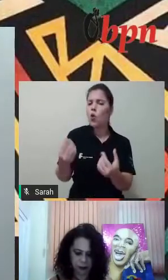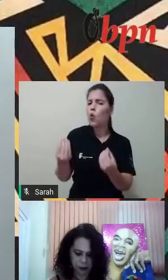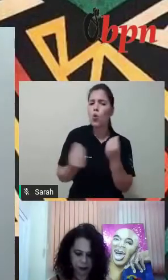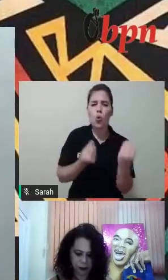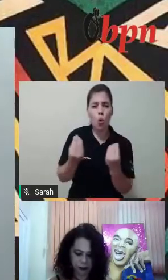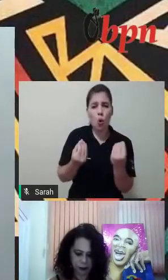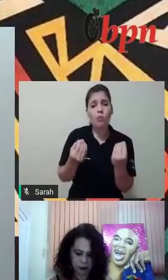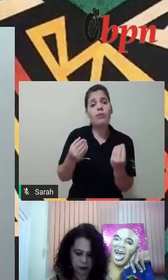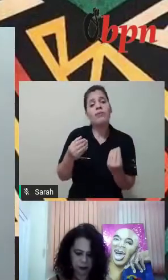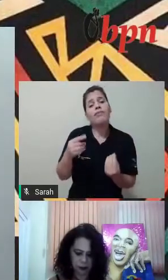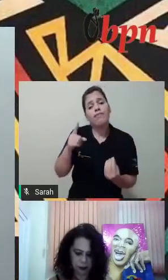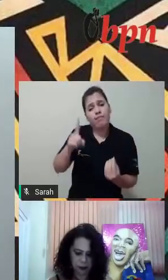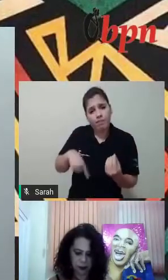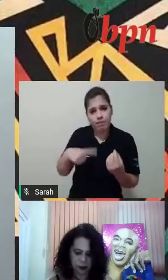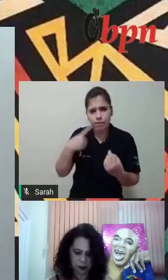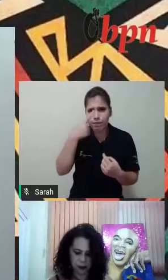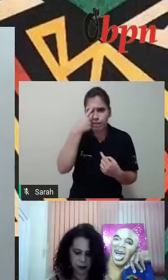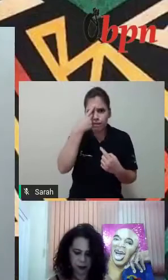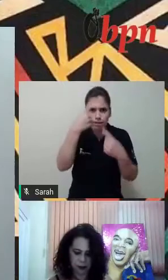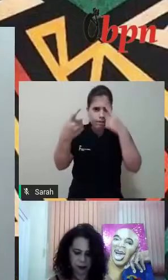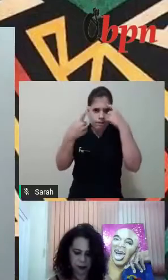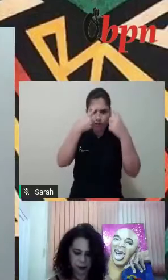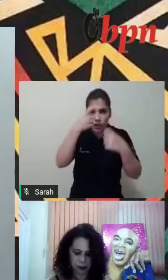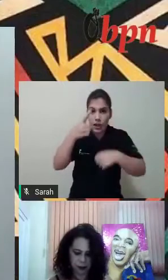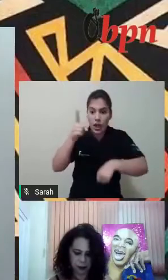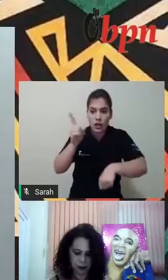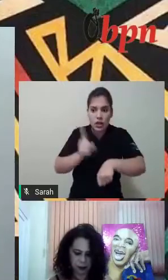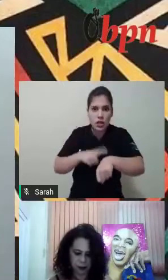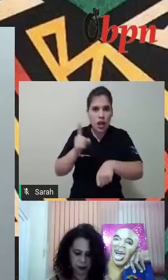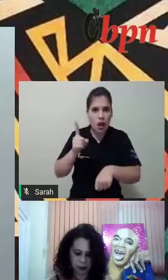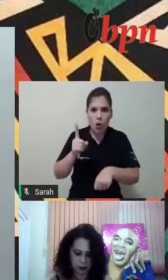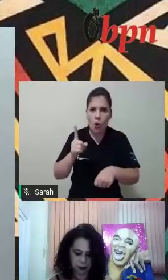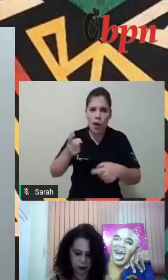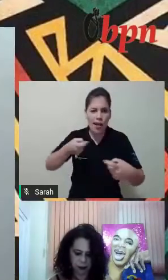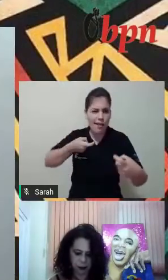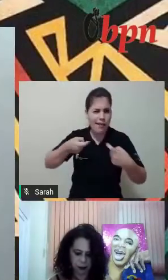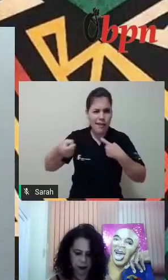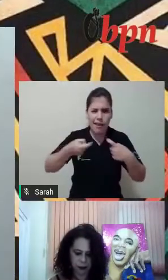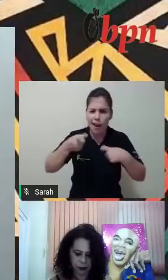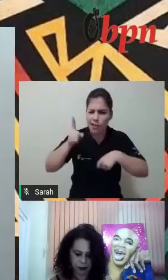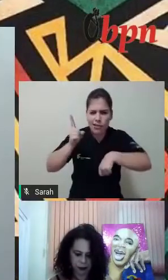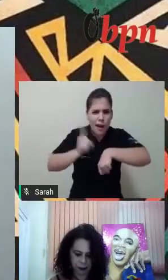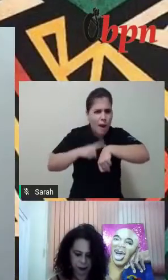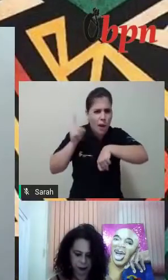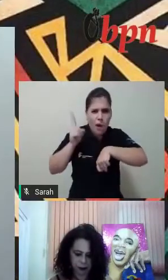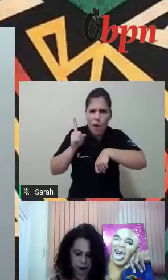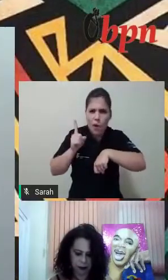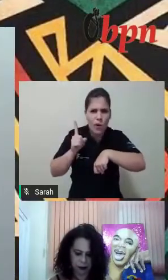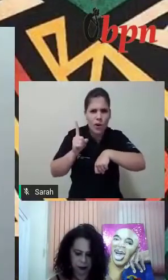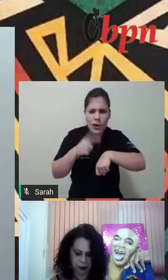tática. É na hora do jogo, é na hora da guerra, é a nossa